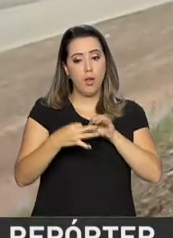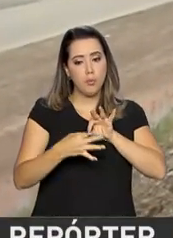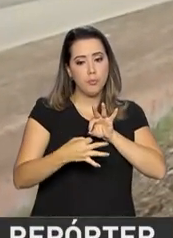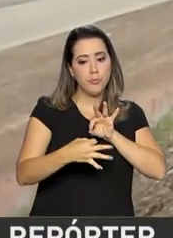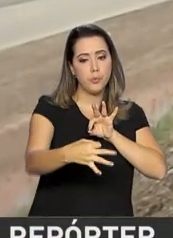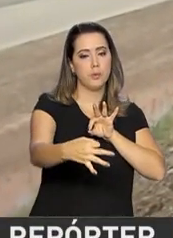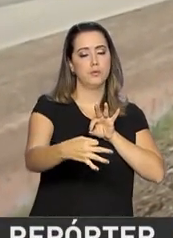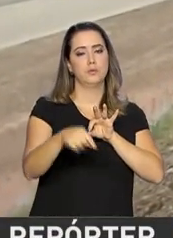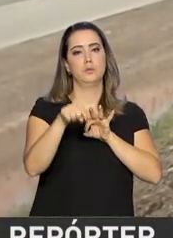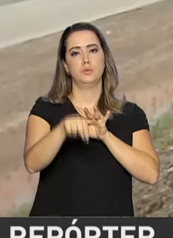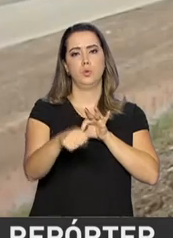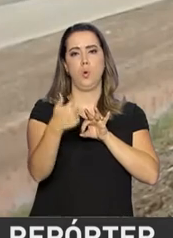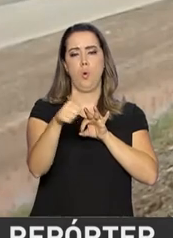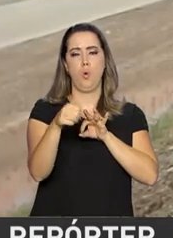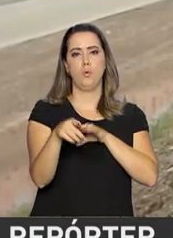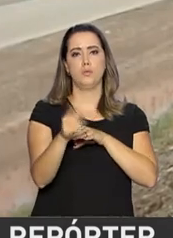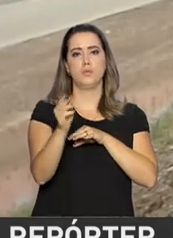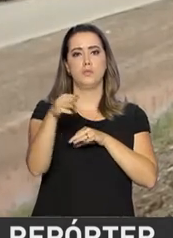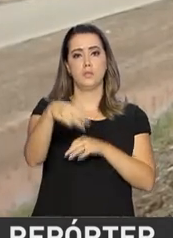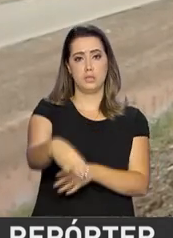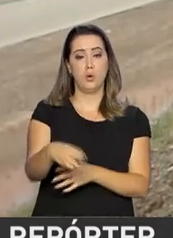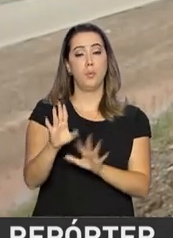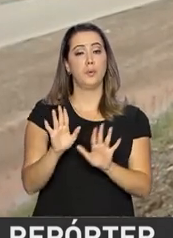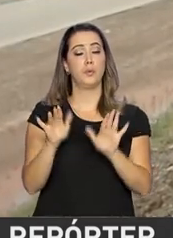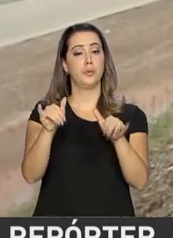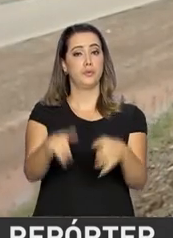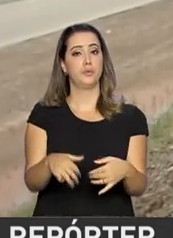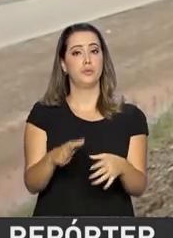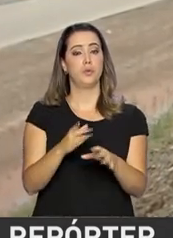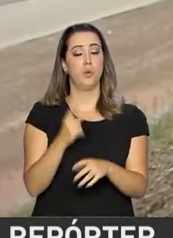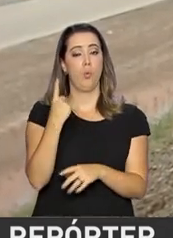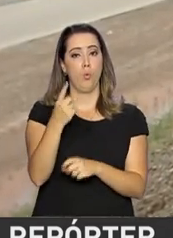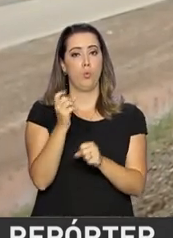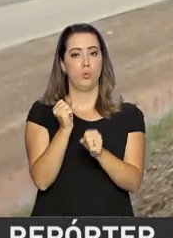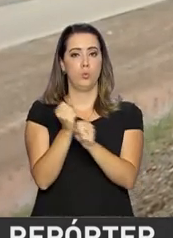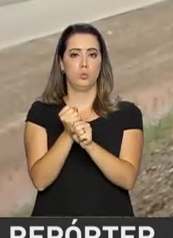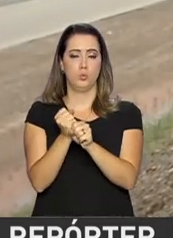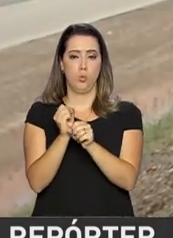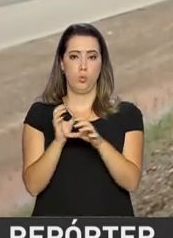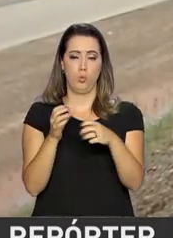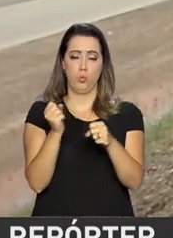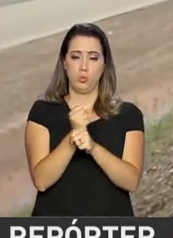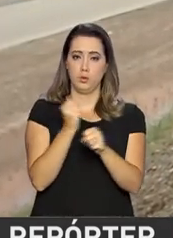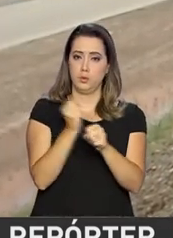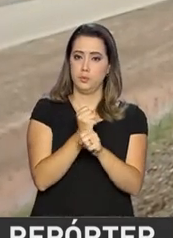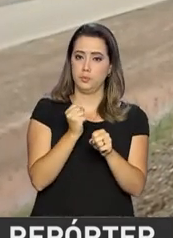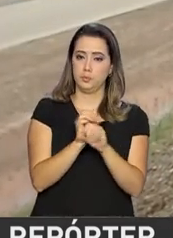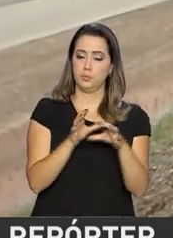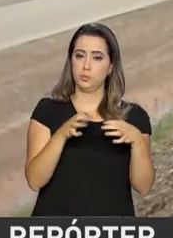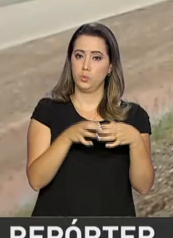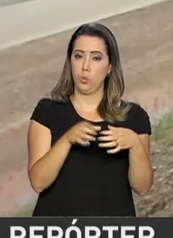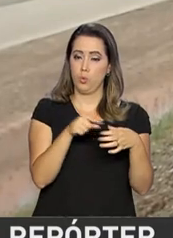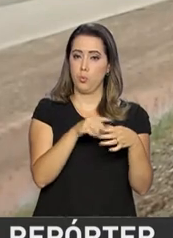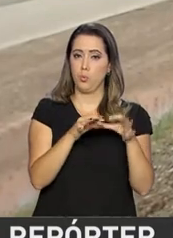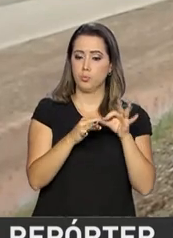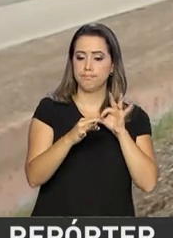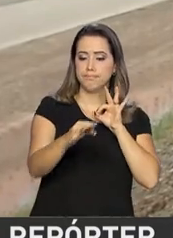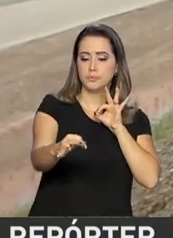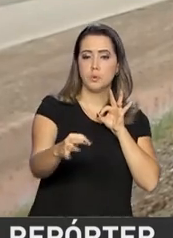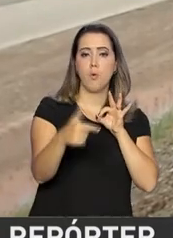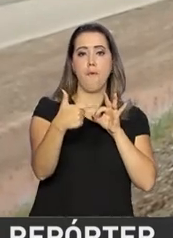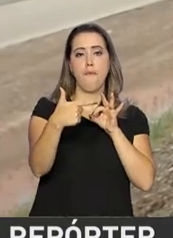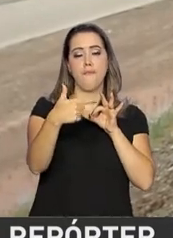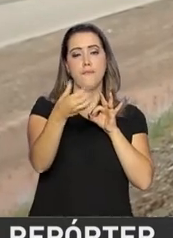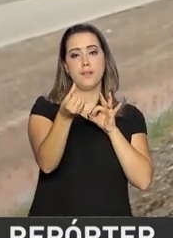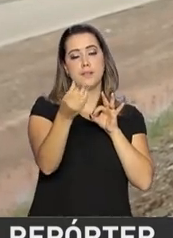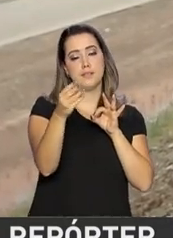liberação do trecho de 11 quilômetros, fica concluído o lote 1, que tem um total de 26 quilômetros. Além da construção